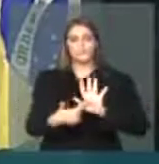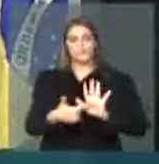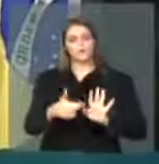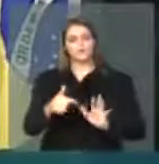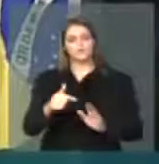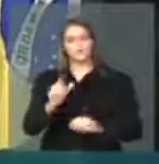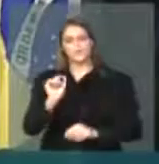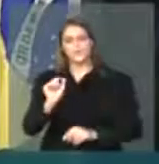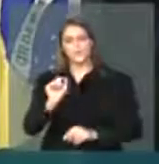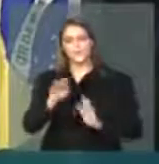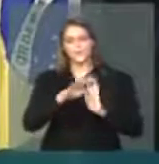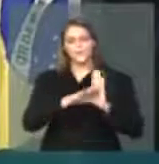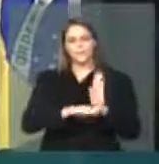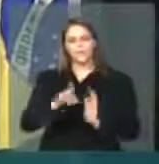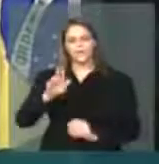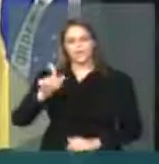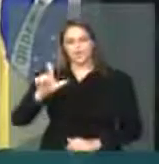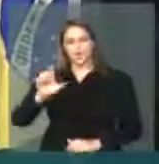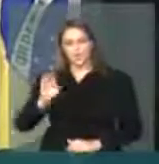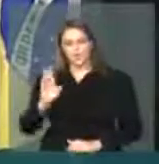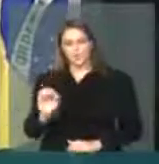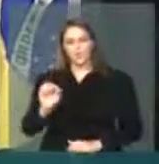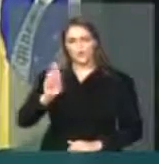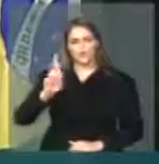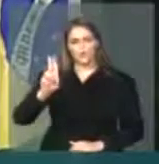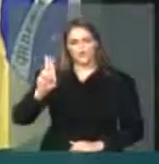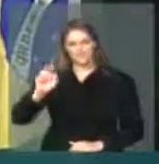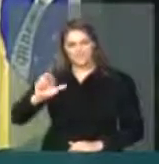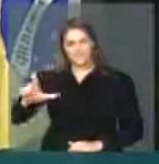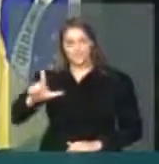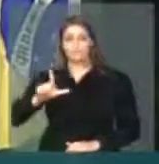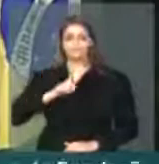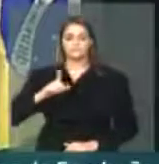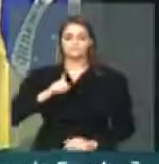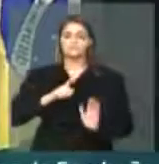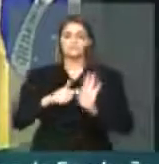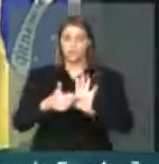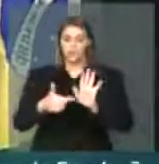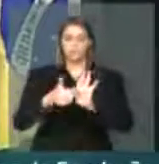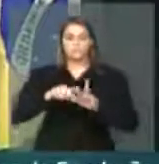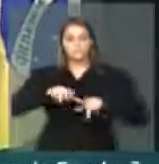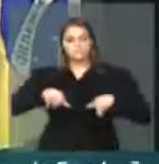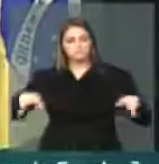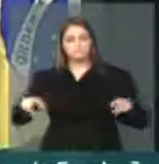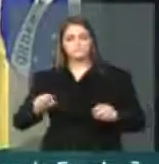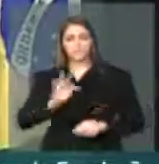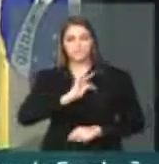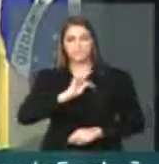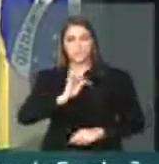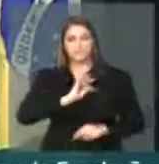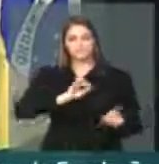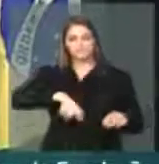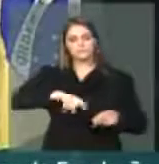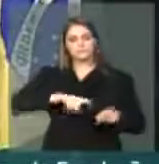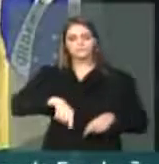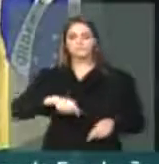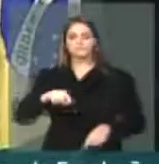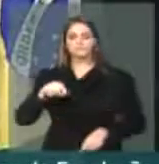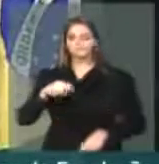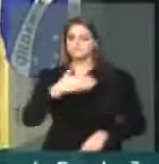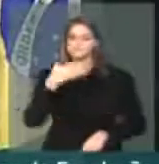divulgação dessa agricultura, pecuária, suinicultura, avicultura punjante no mundo. O Brasil é hoje um dos maiores produtores do